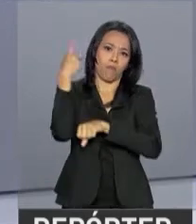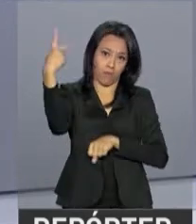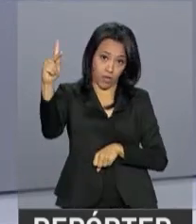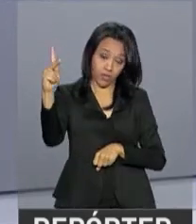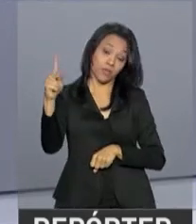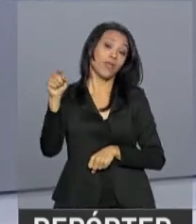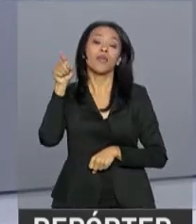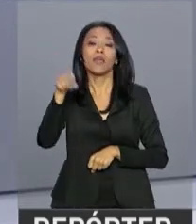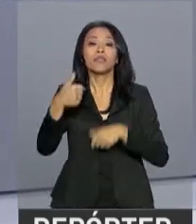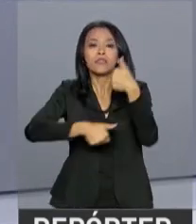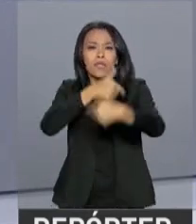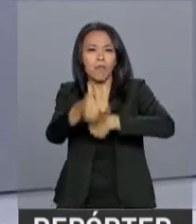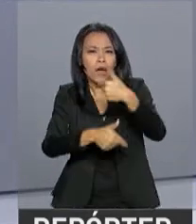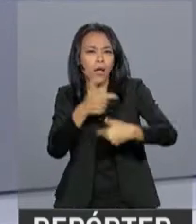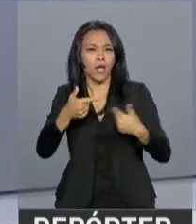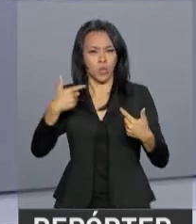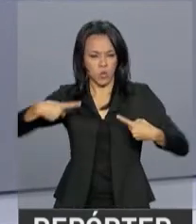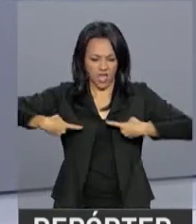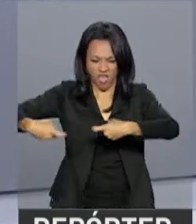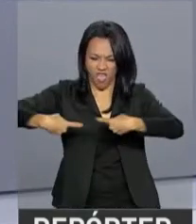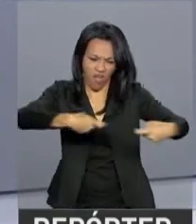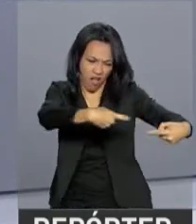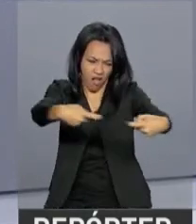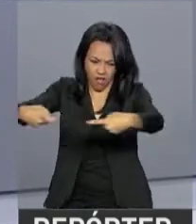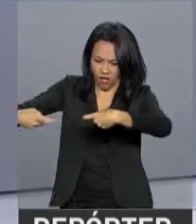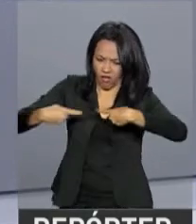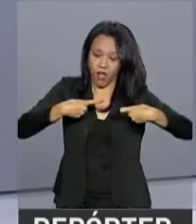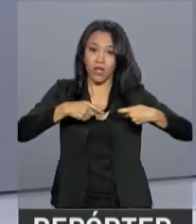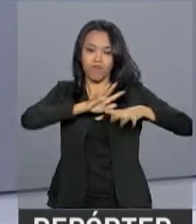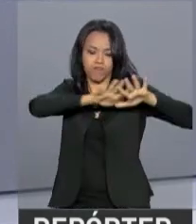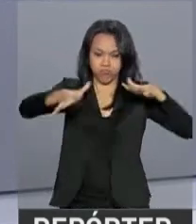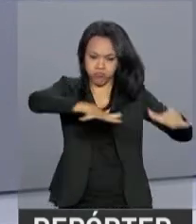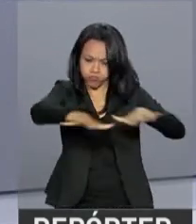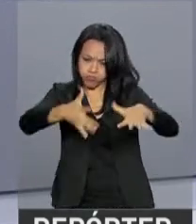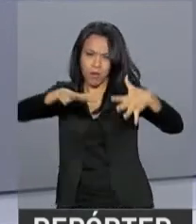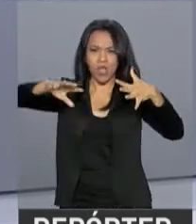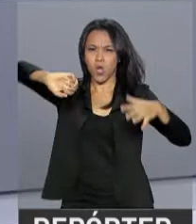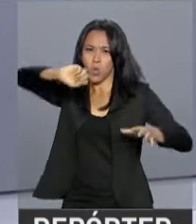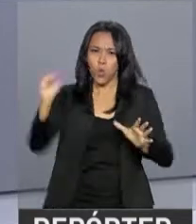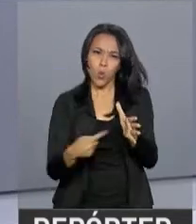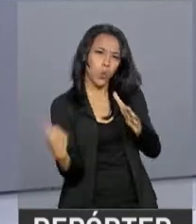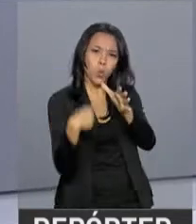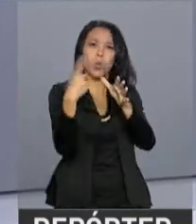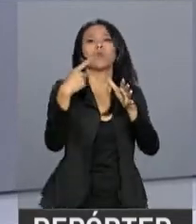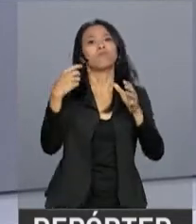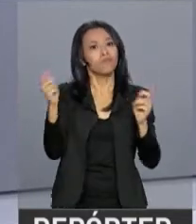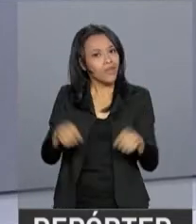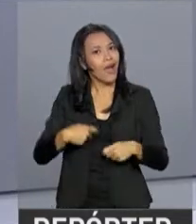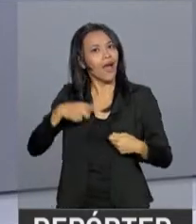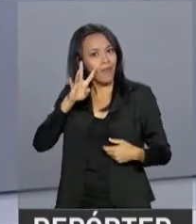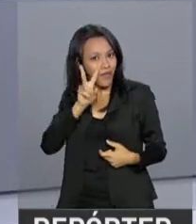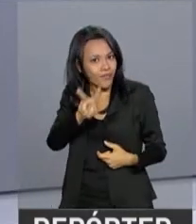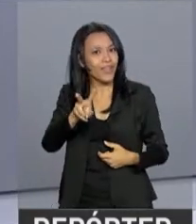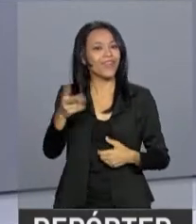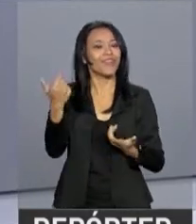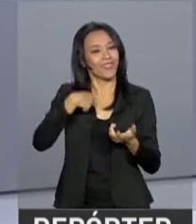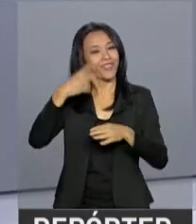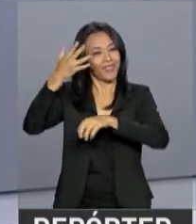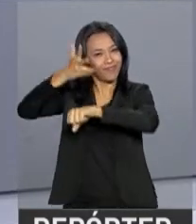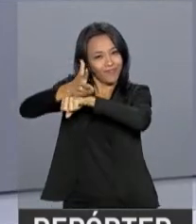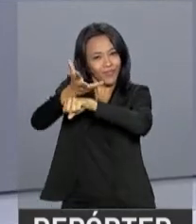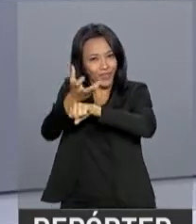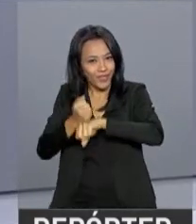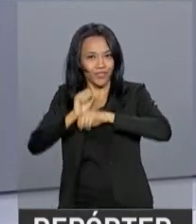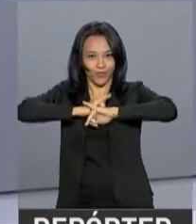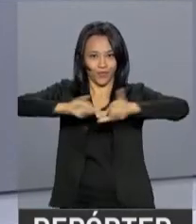eles atuaram depois de uma guerra civil durante um terremoto em um furacão tudo pode ser conferido em um documentário lançado em